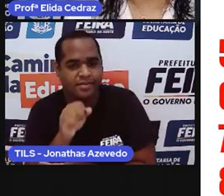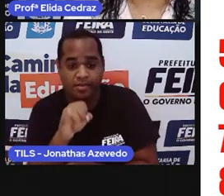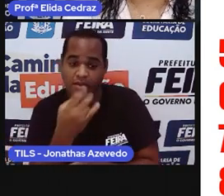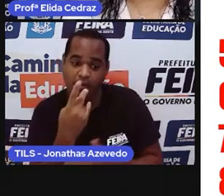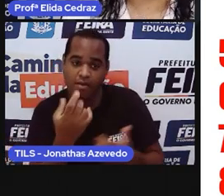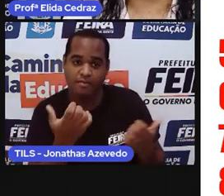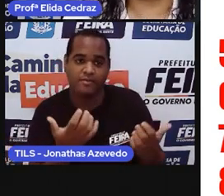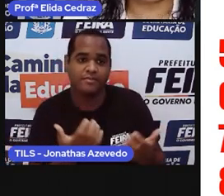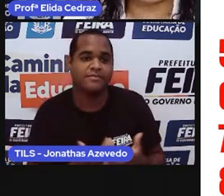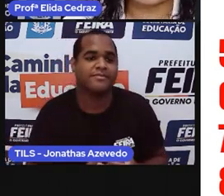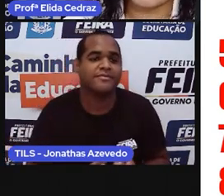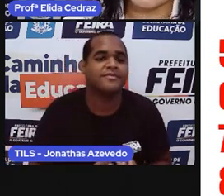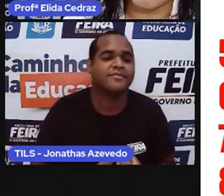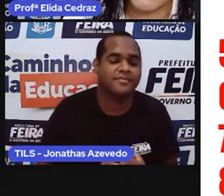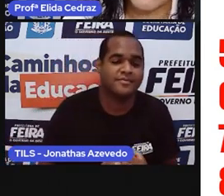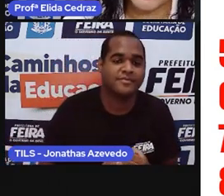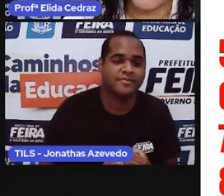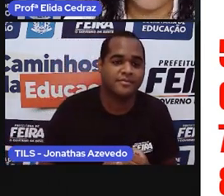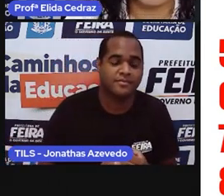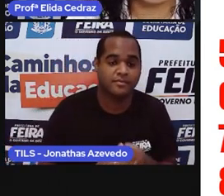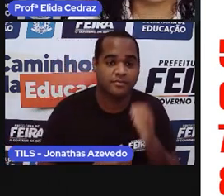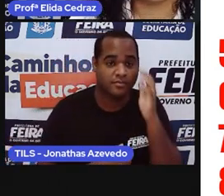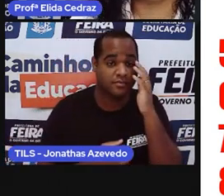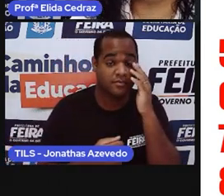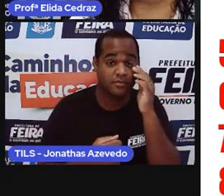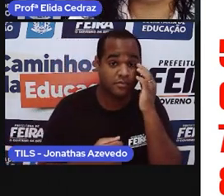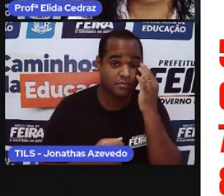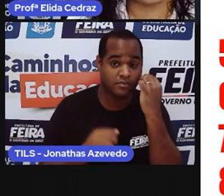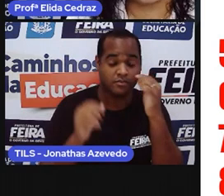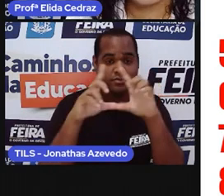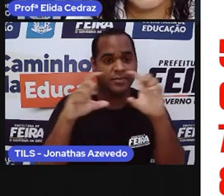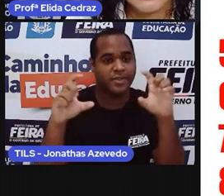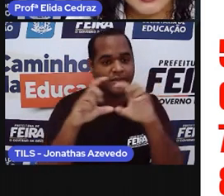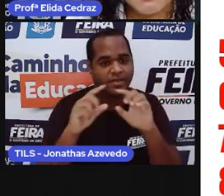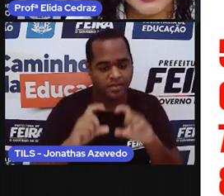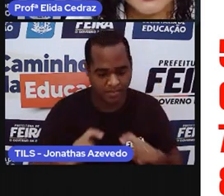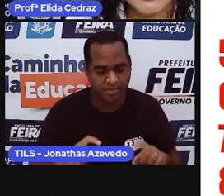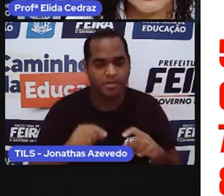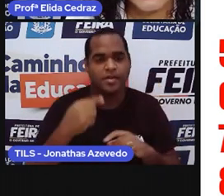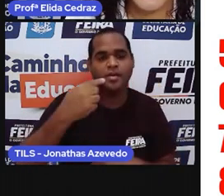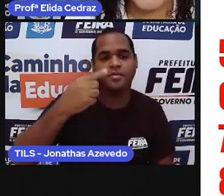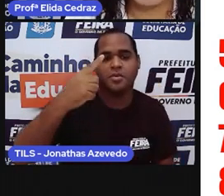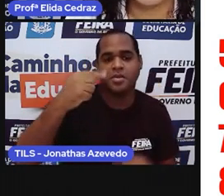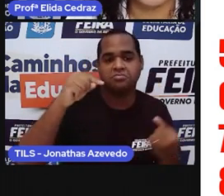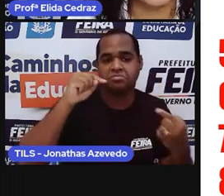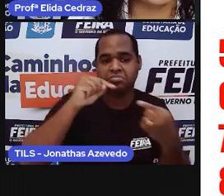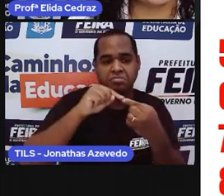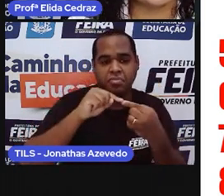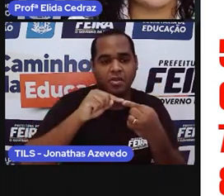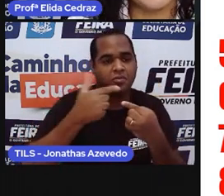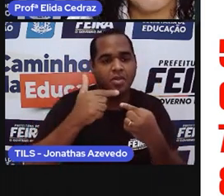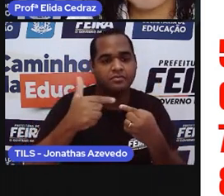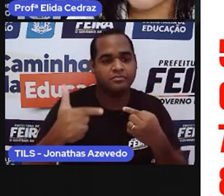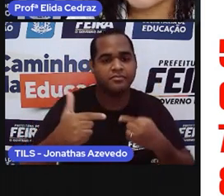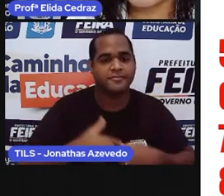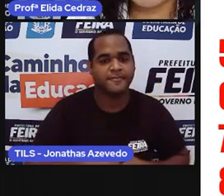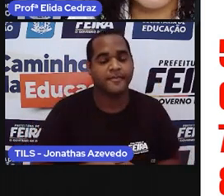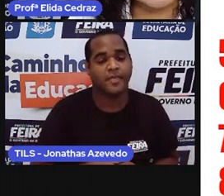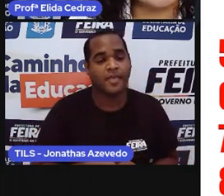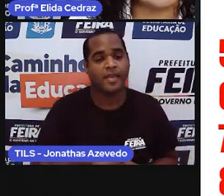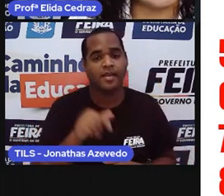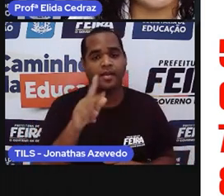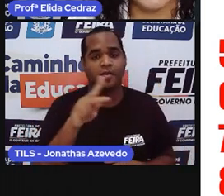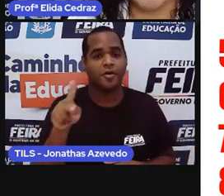menina. Nessa estrofe, nós não temos rimas. Proélida,